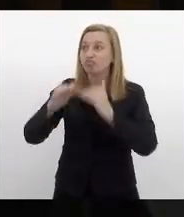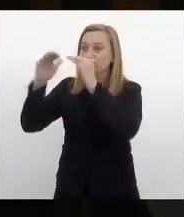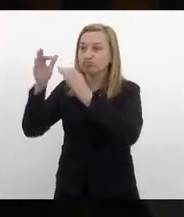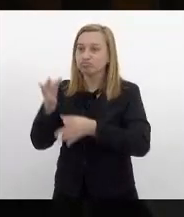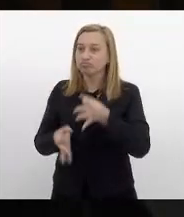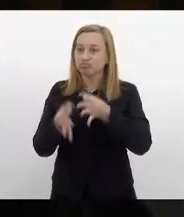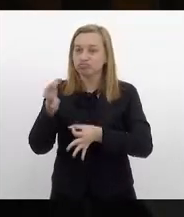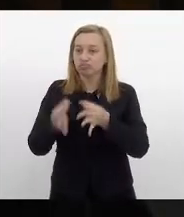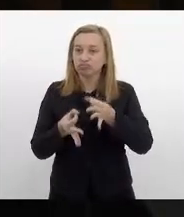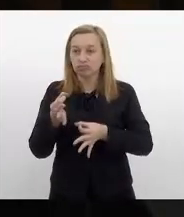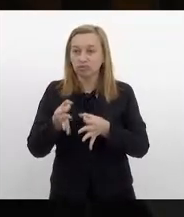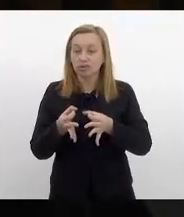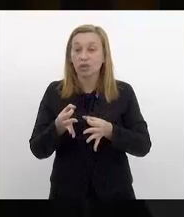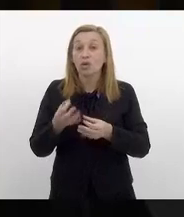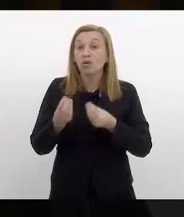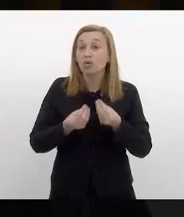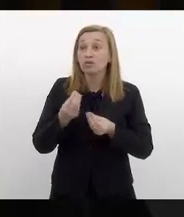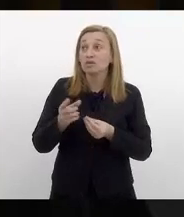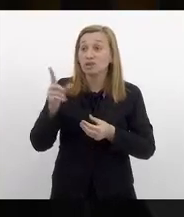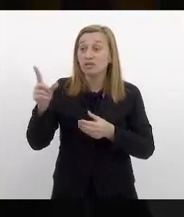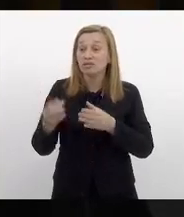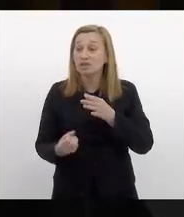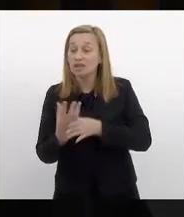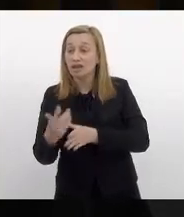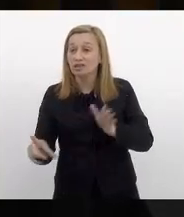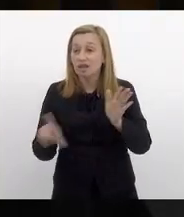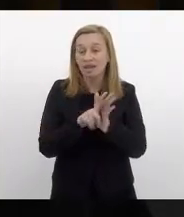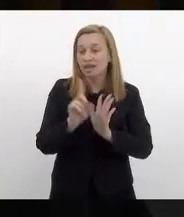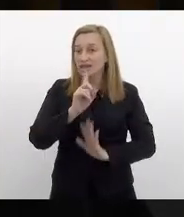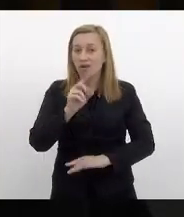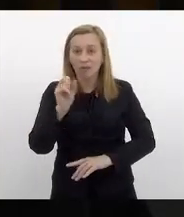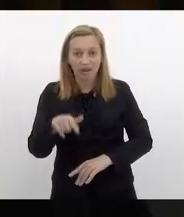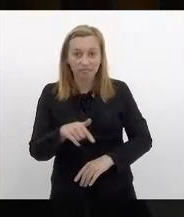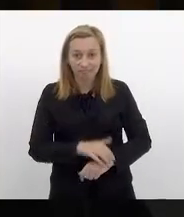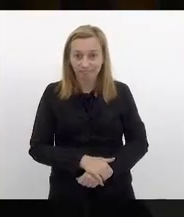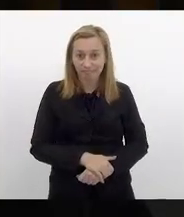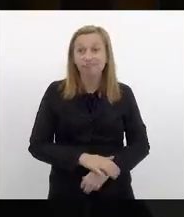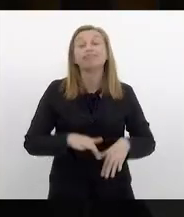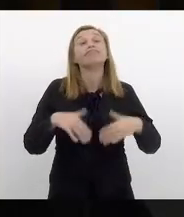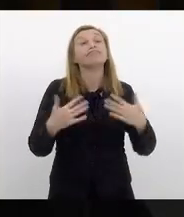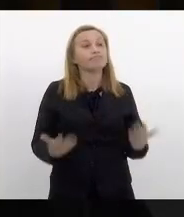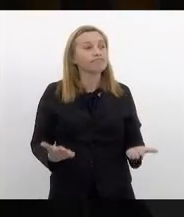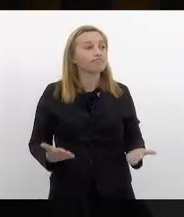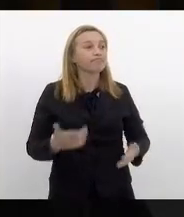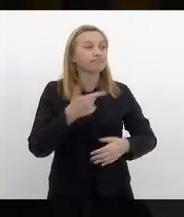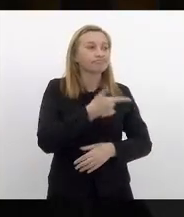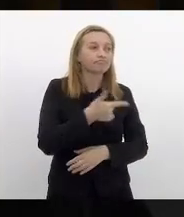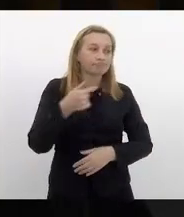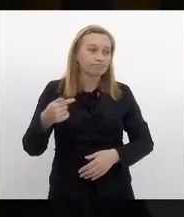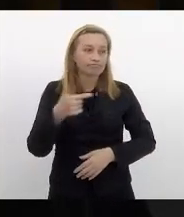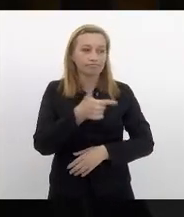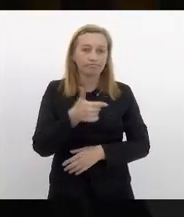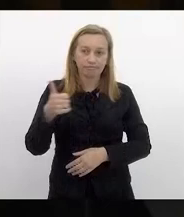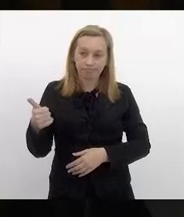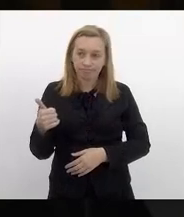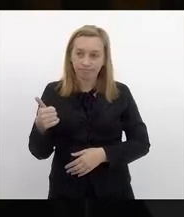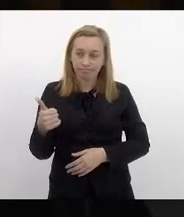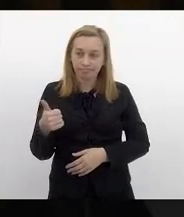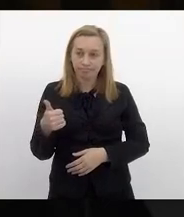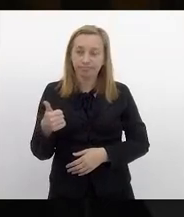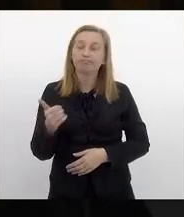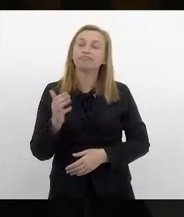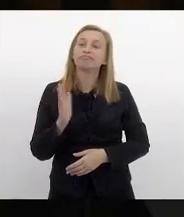como o Supremo fosse legislador, e não é. Então, entre 17 e 21,